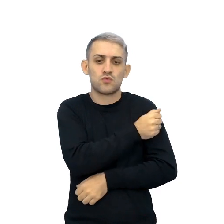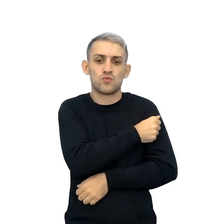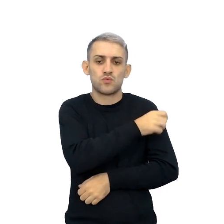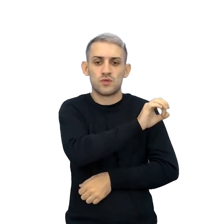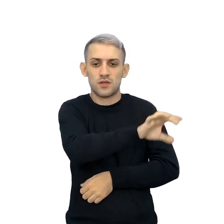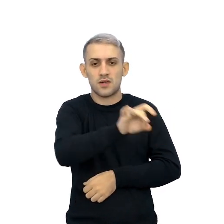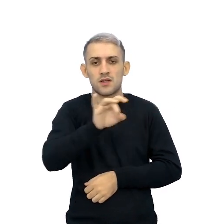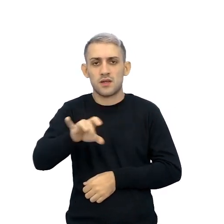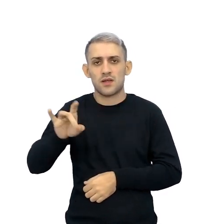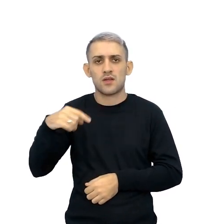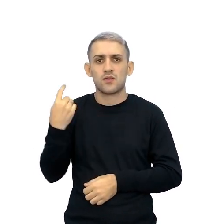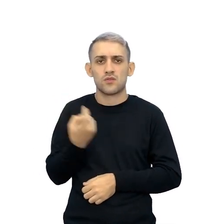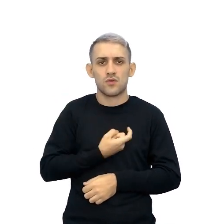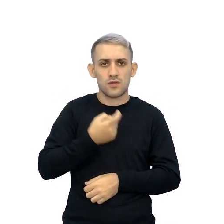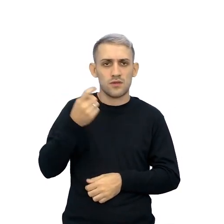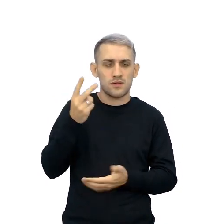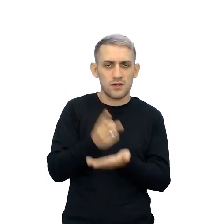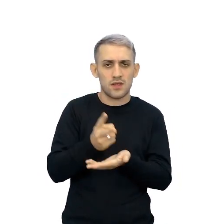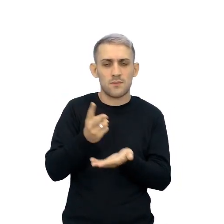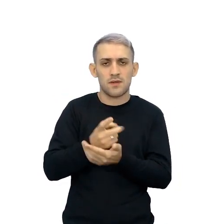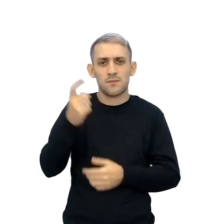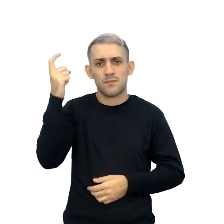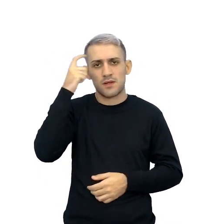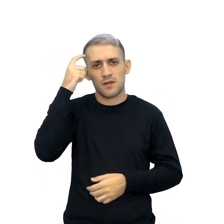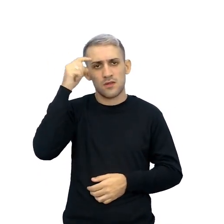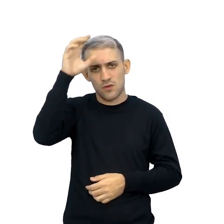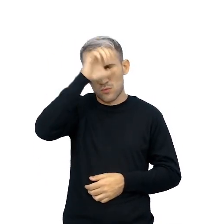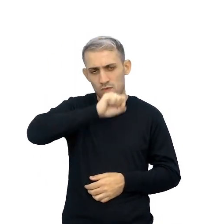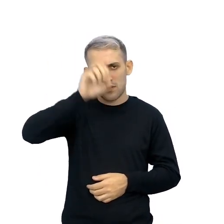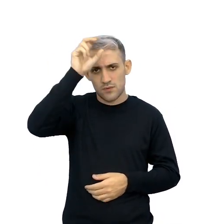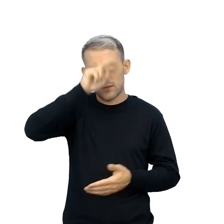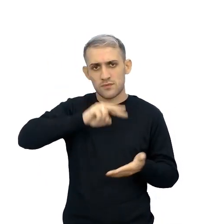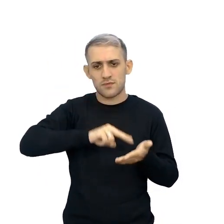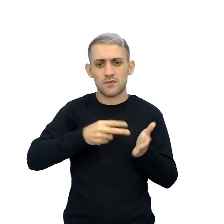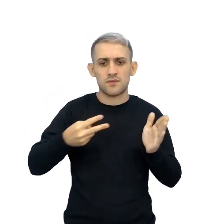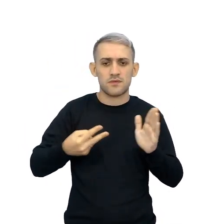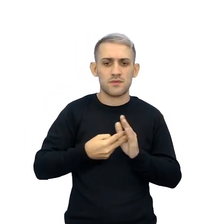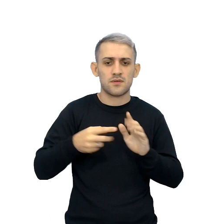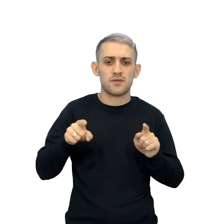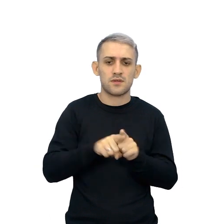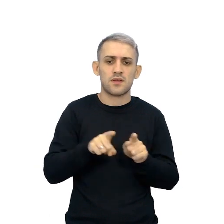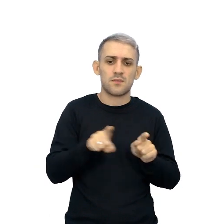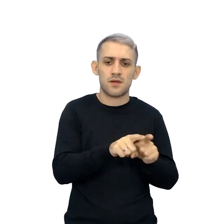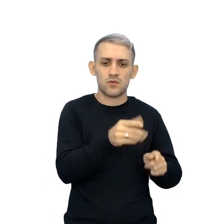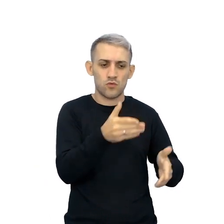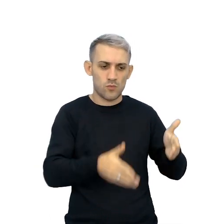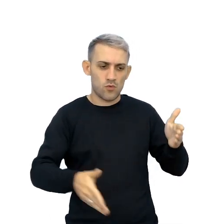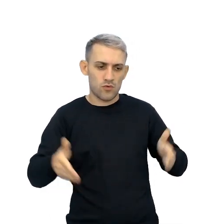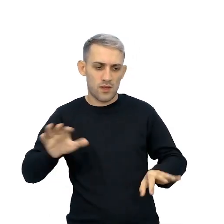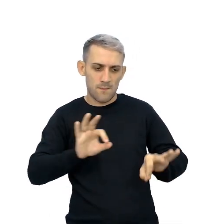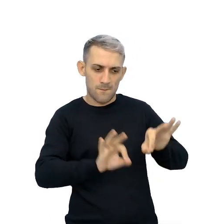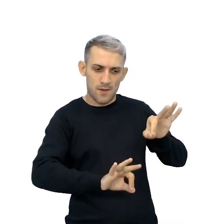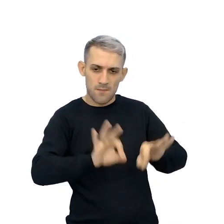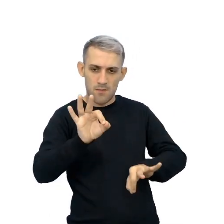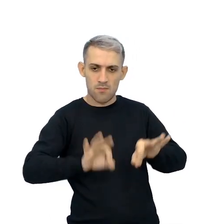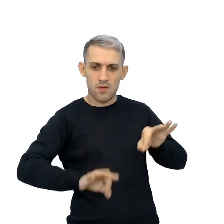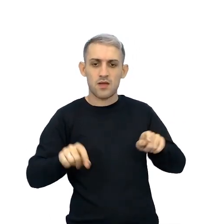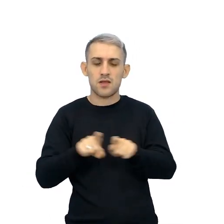Sempre pensando nos aprendizados significativos, né, e no processo de construção